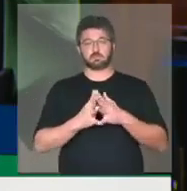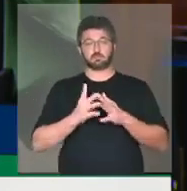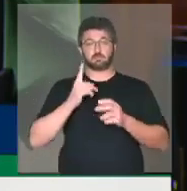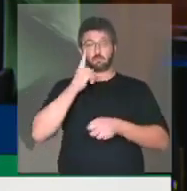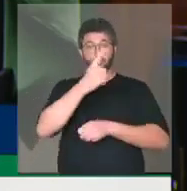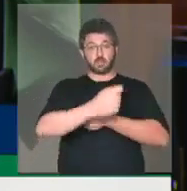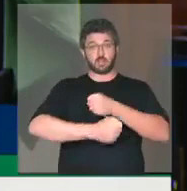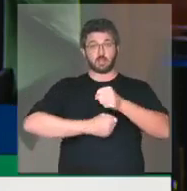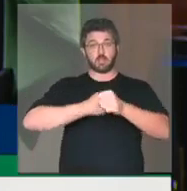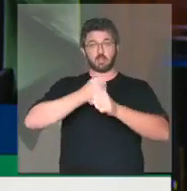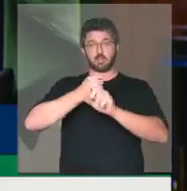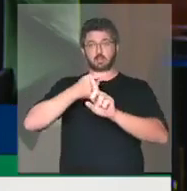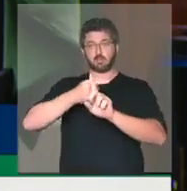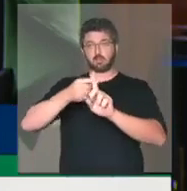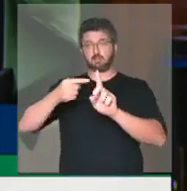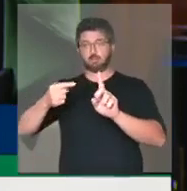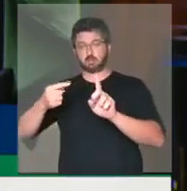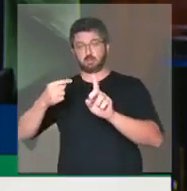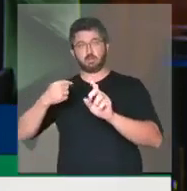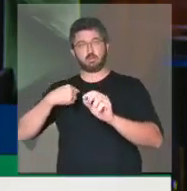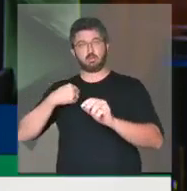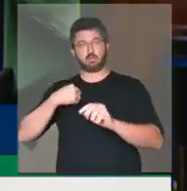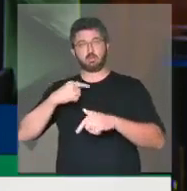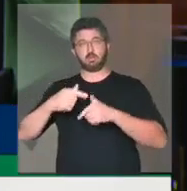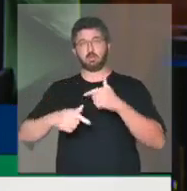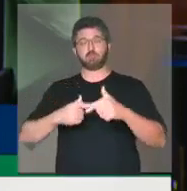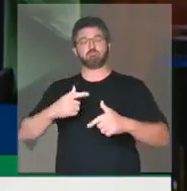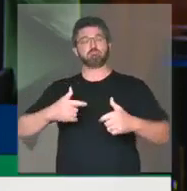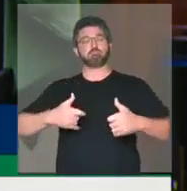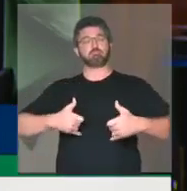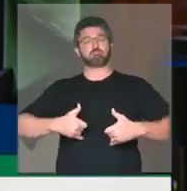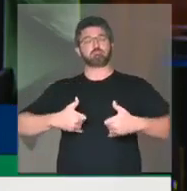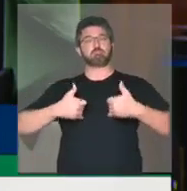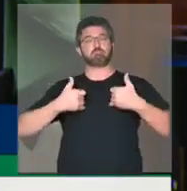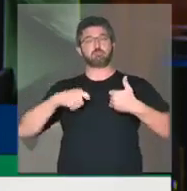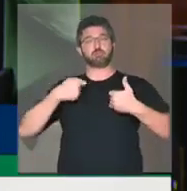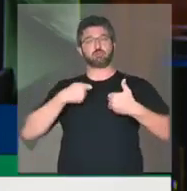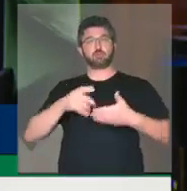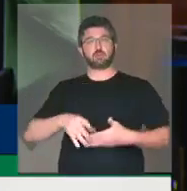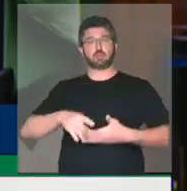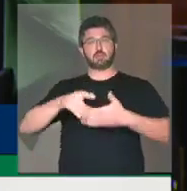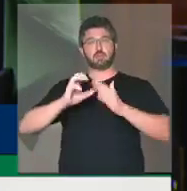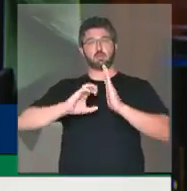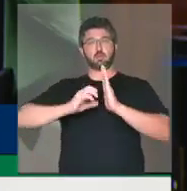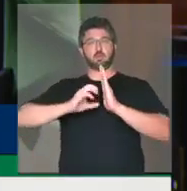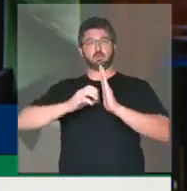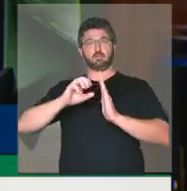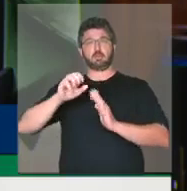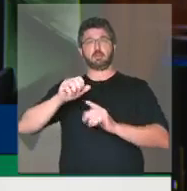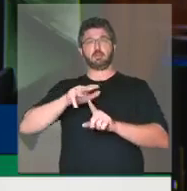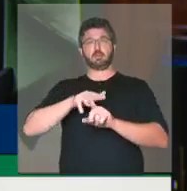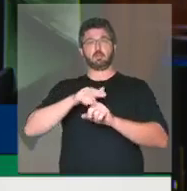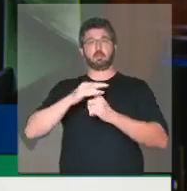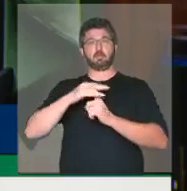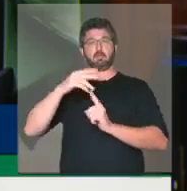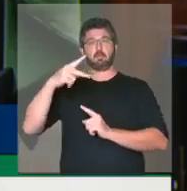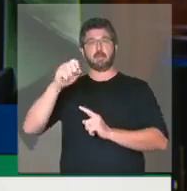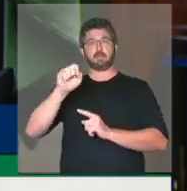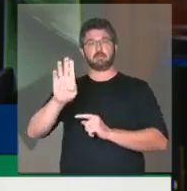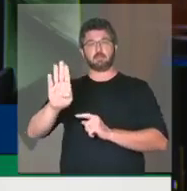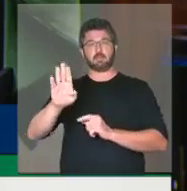e meio que eu exerço o honroso mistério de ser líder do Partido Socialista